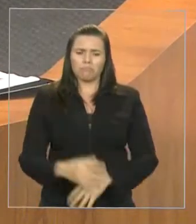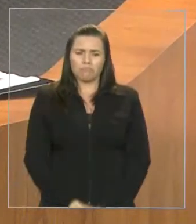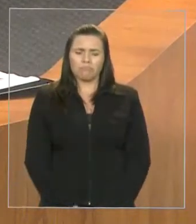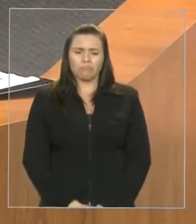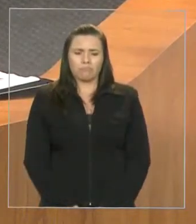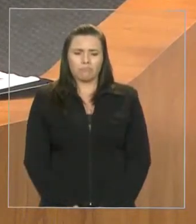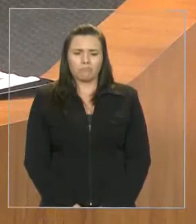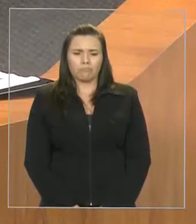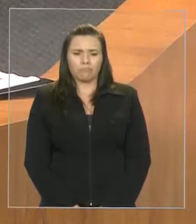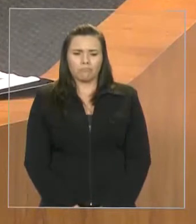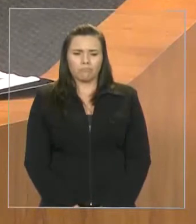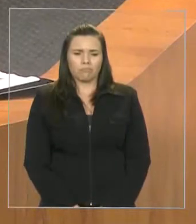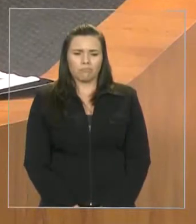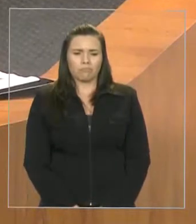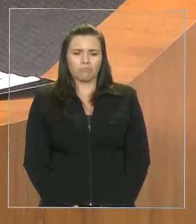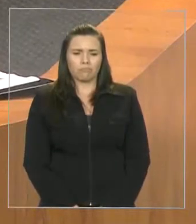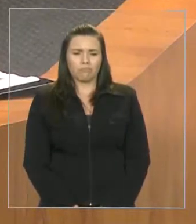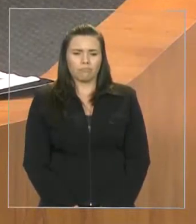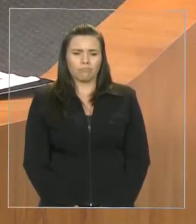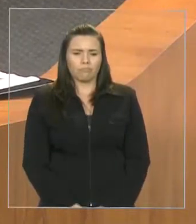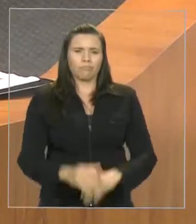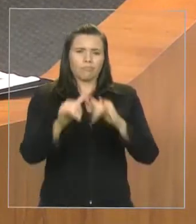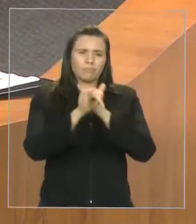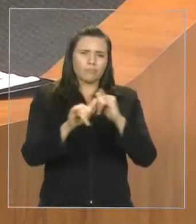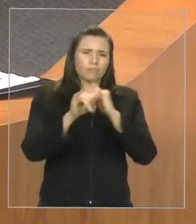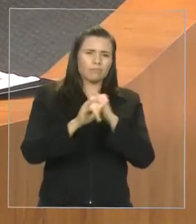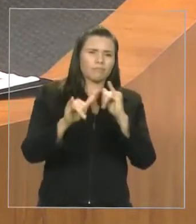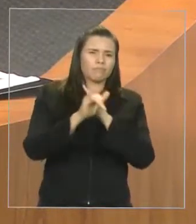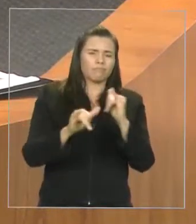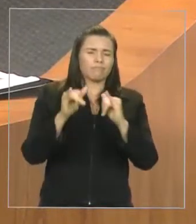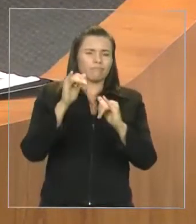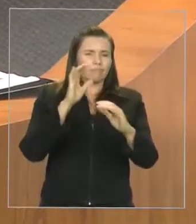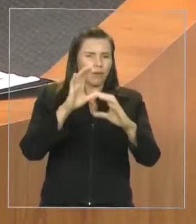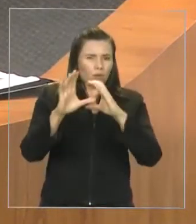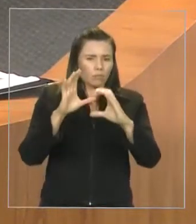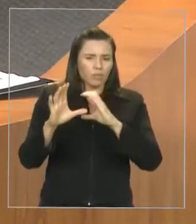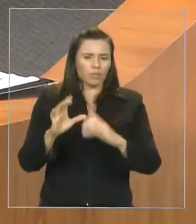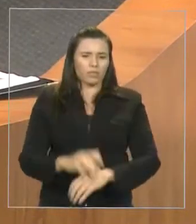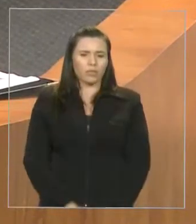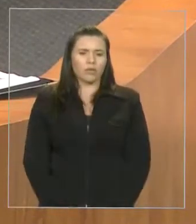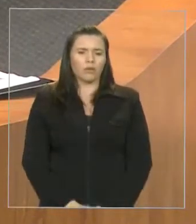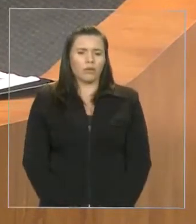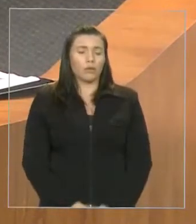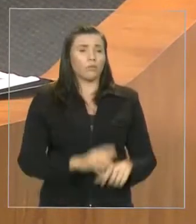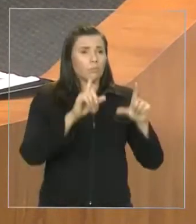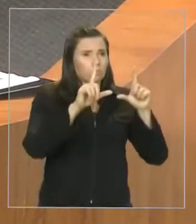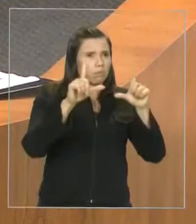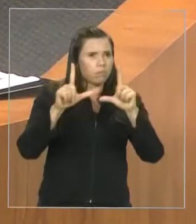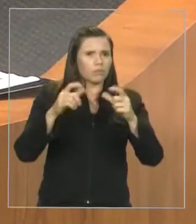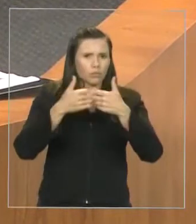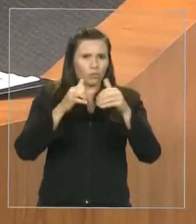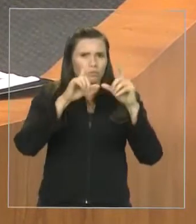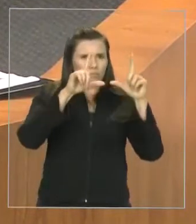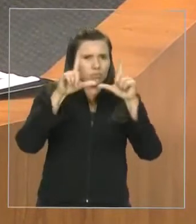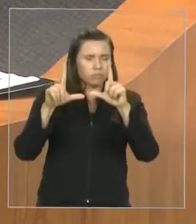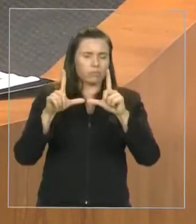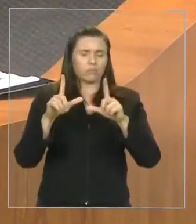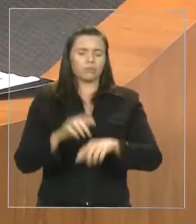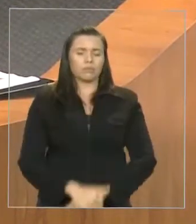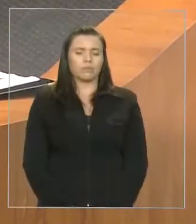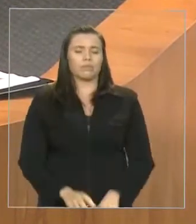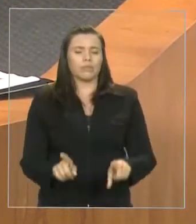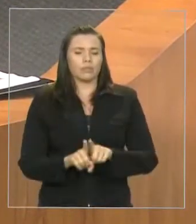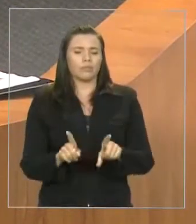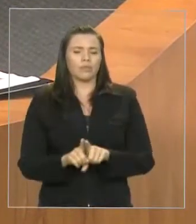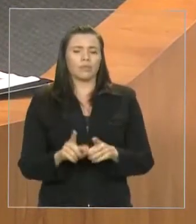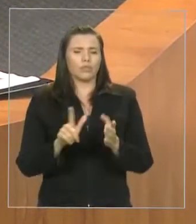Propaganda exagerada em outdoor, jornais, panfletos,